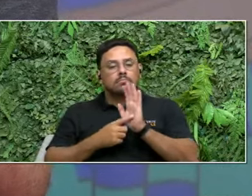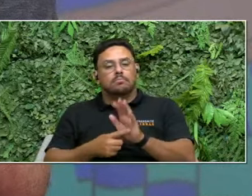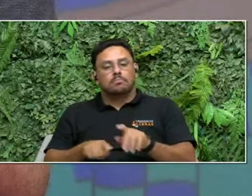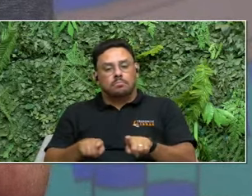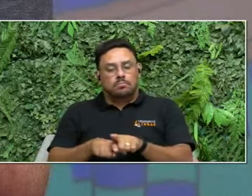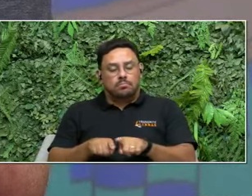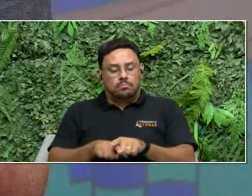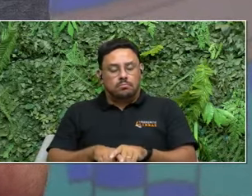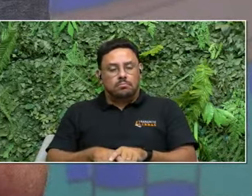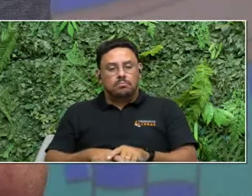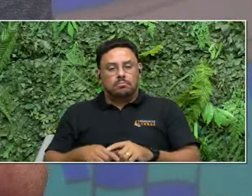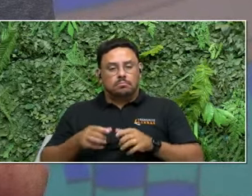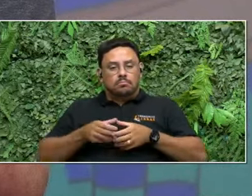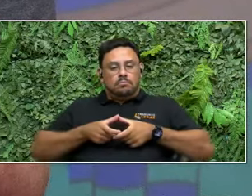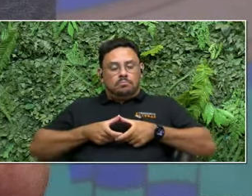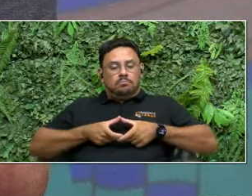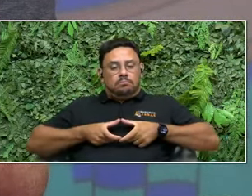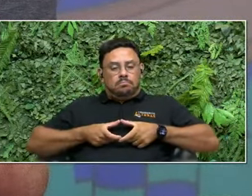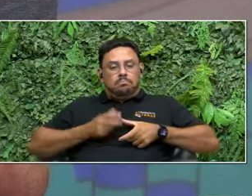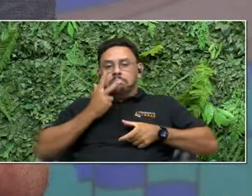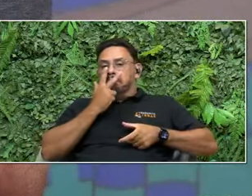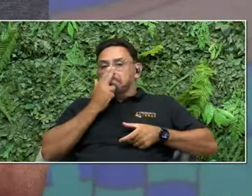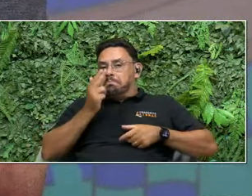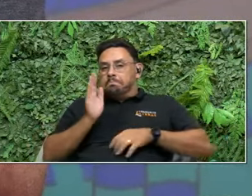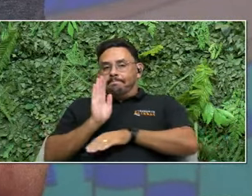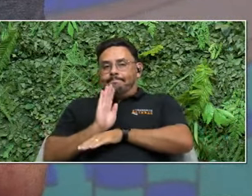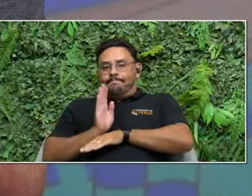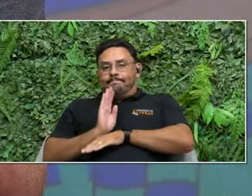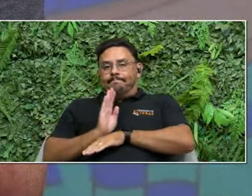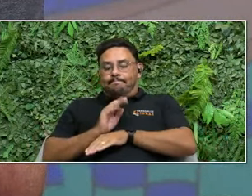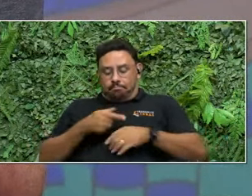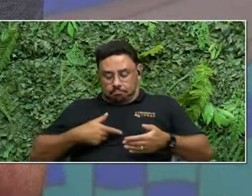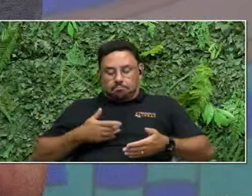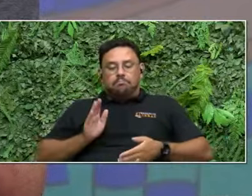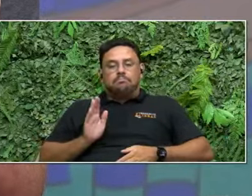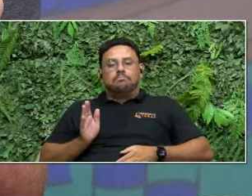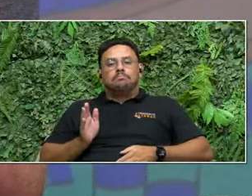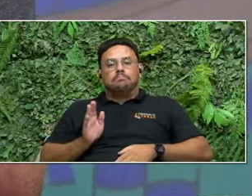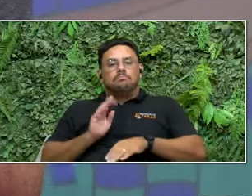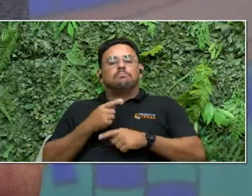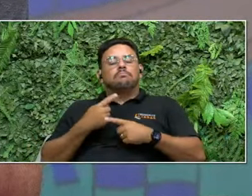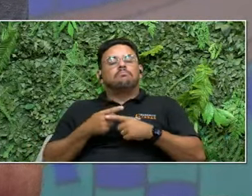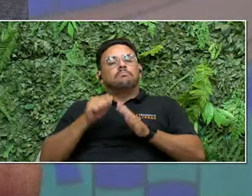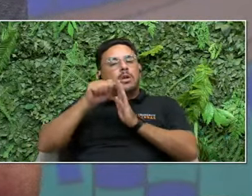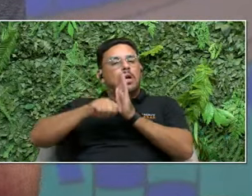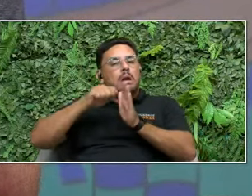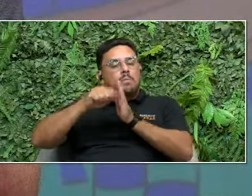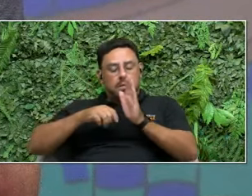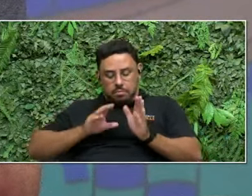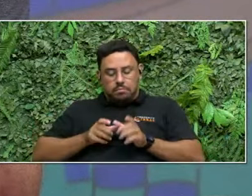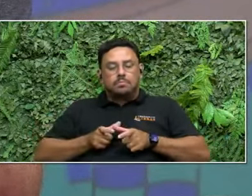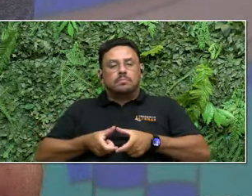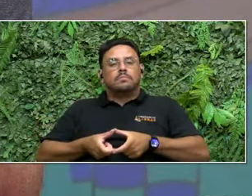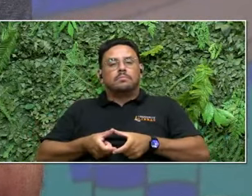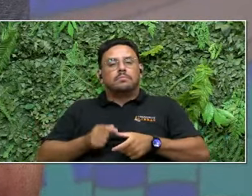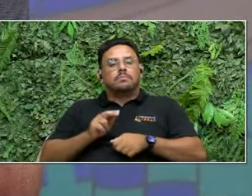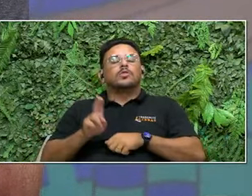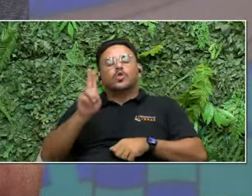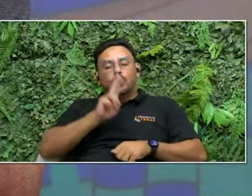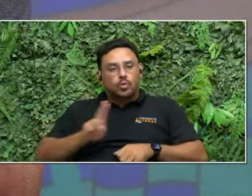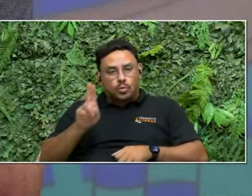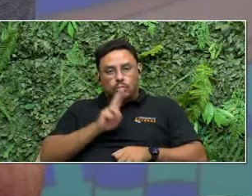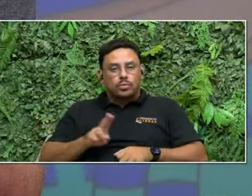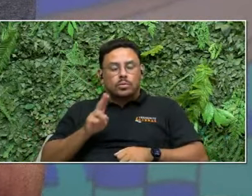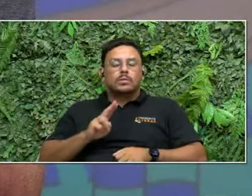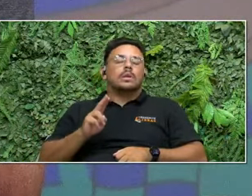ali preso ao peito que me pareceu ser uma câmera me pareceu ser uma uma câmera até porque o equipamento de áudio que vai ser utilizado no Campeonato